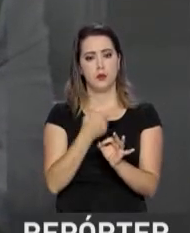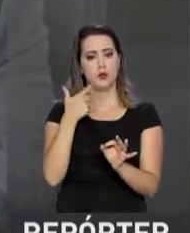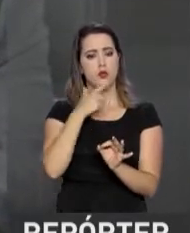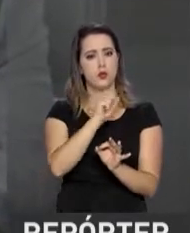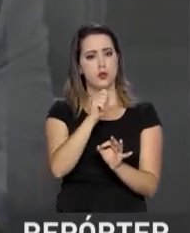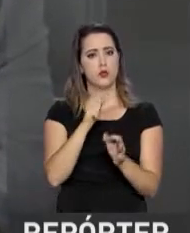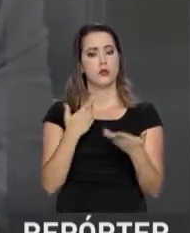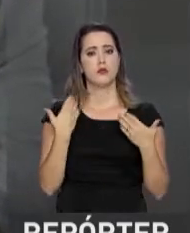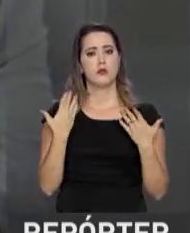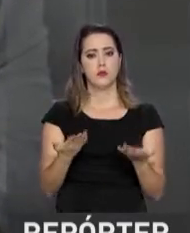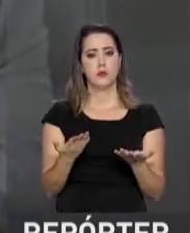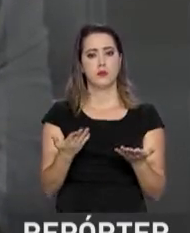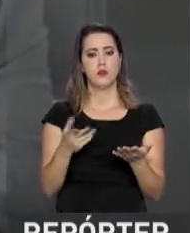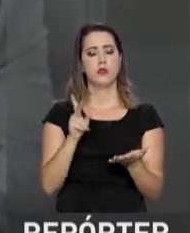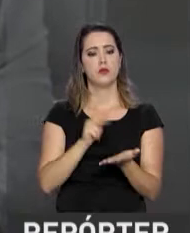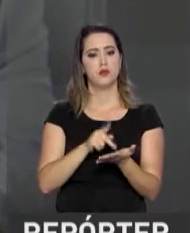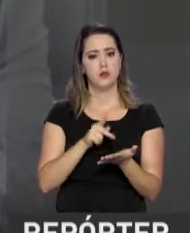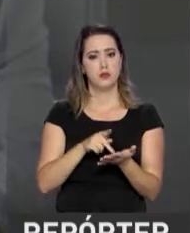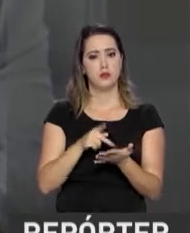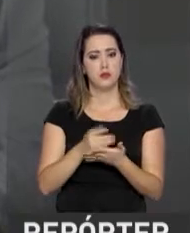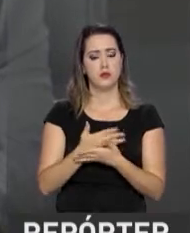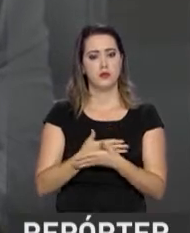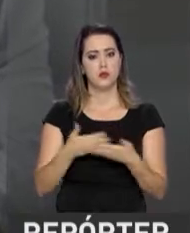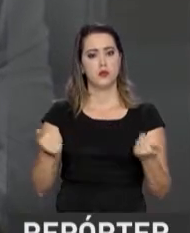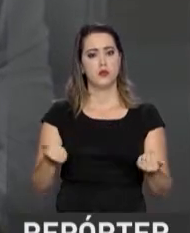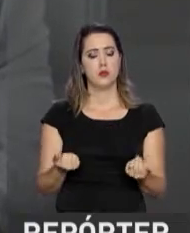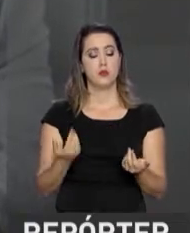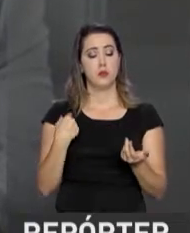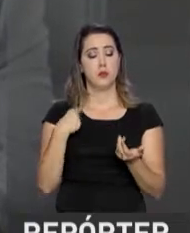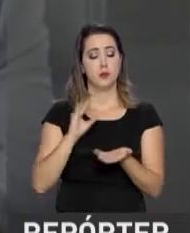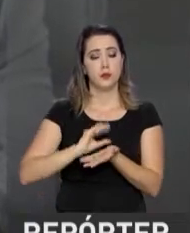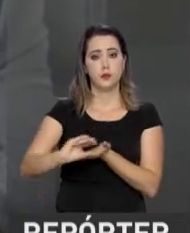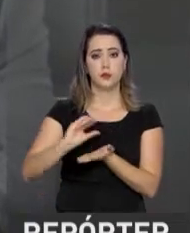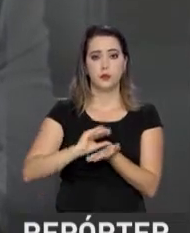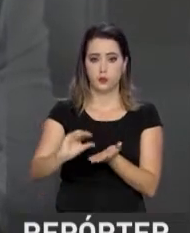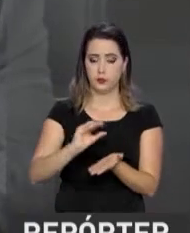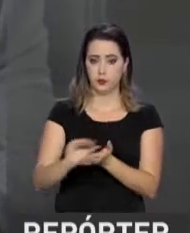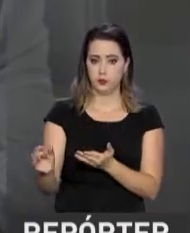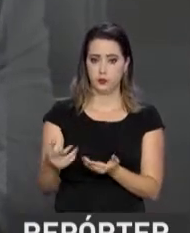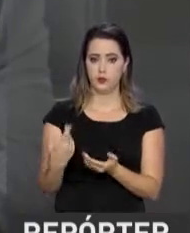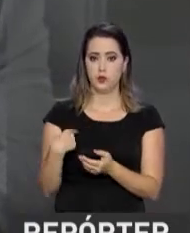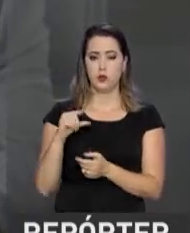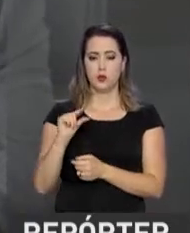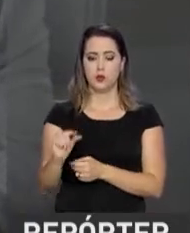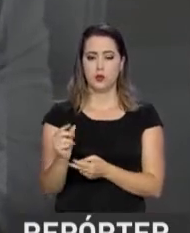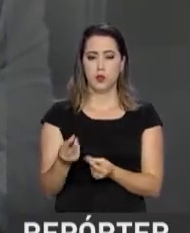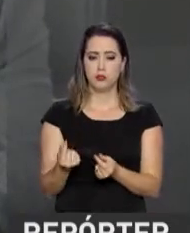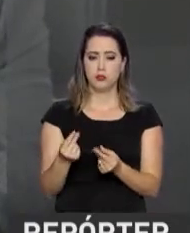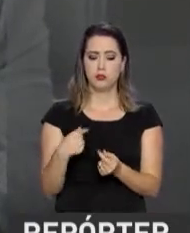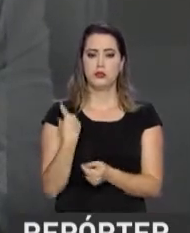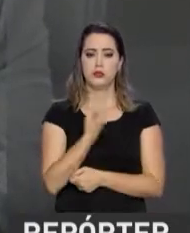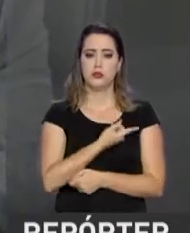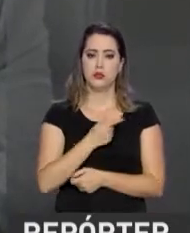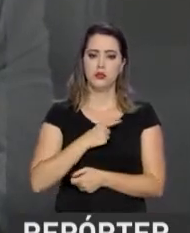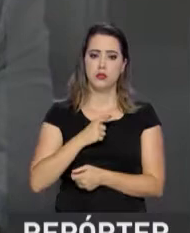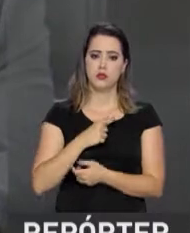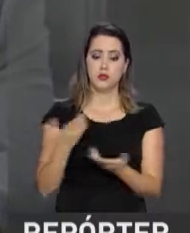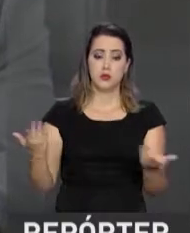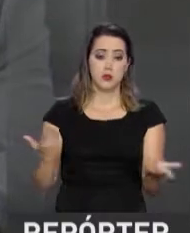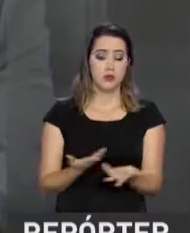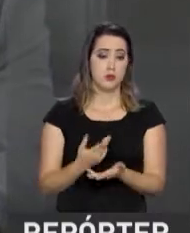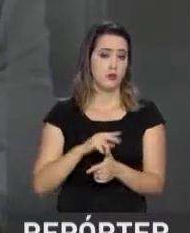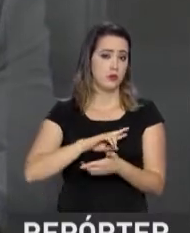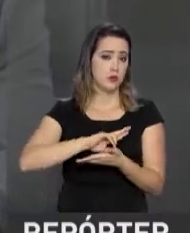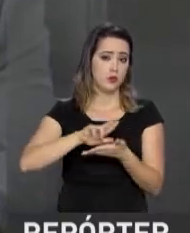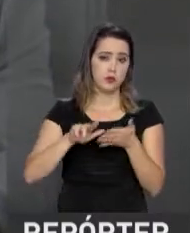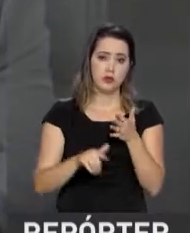consiga realmente otimizar a aplicação dos escassos recursos que nós temos para a grande gama